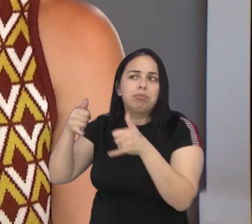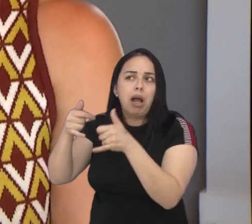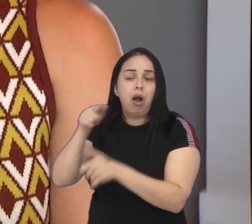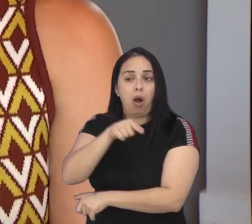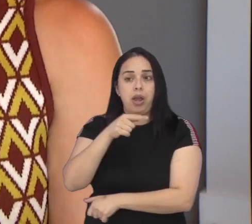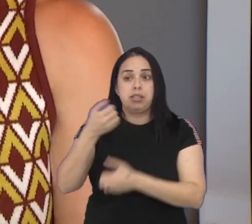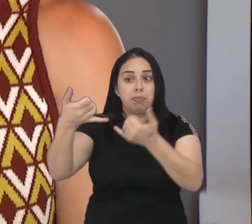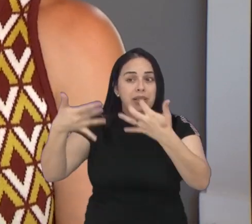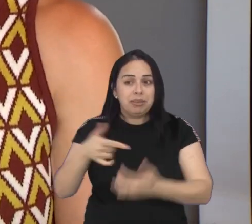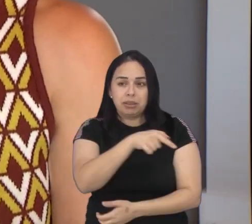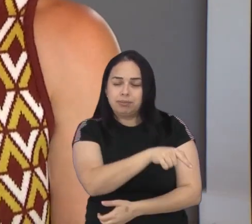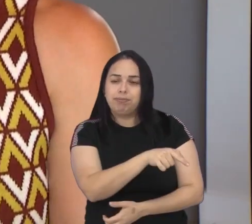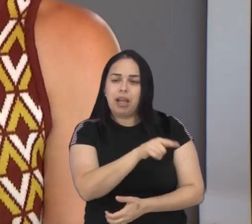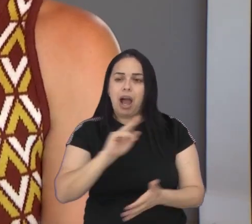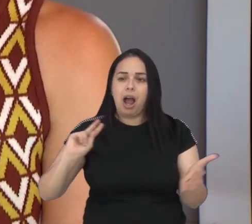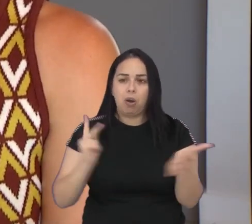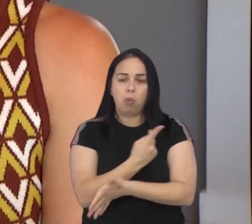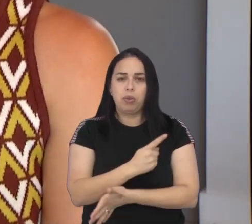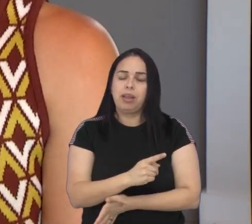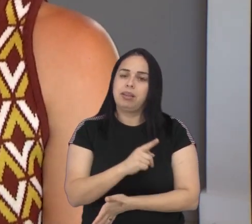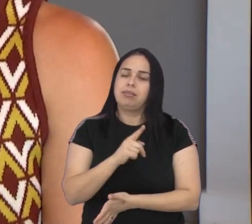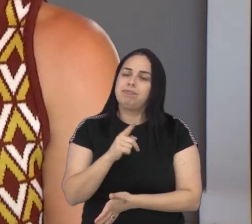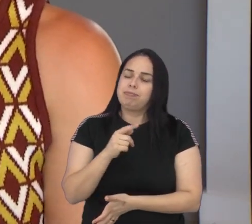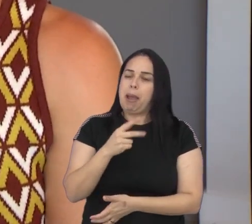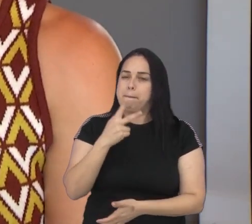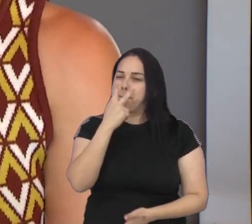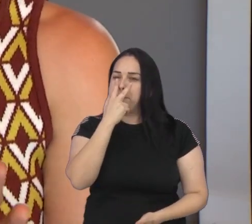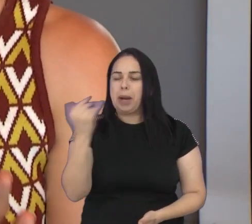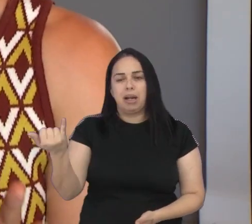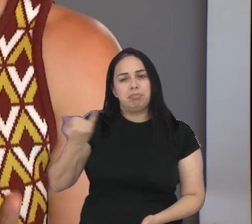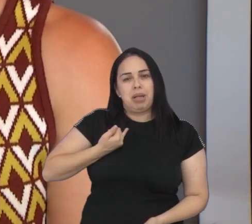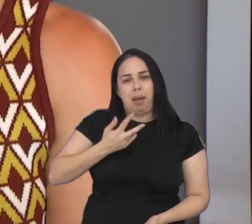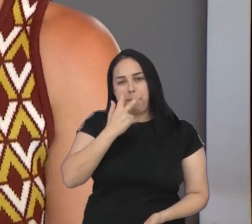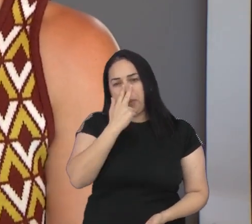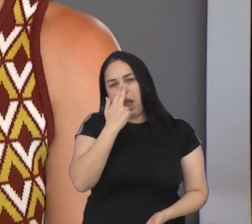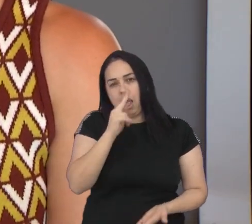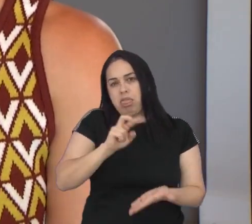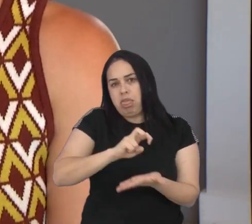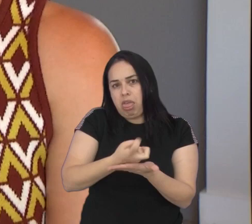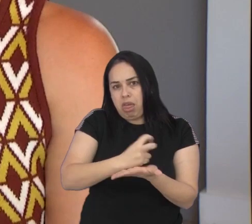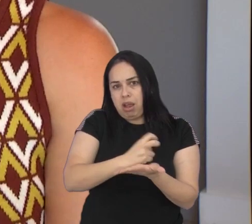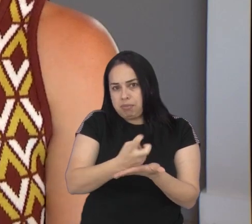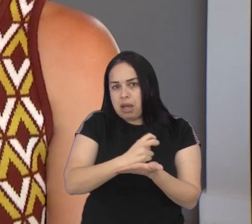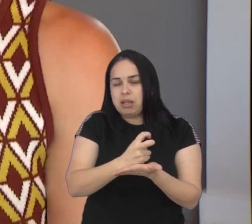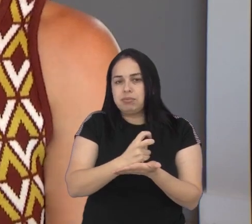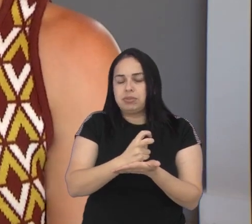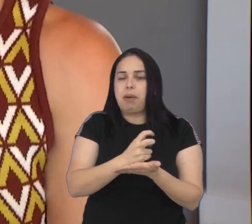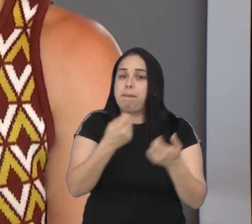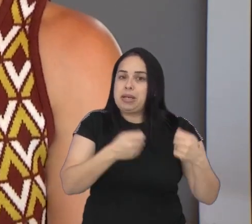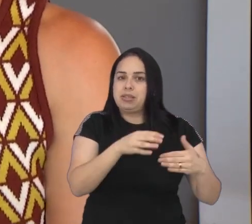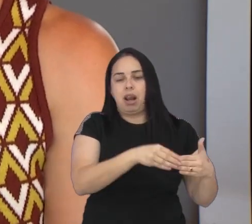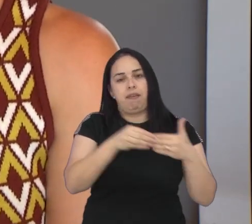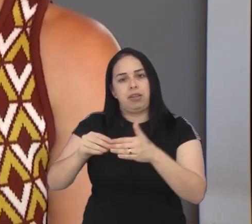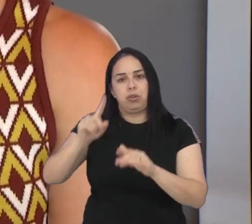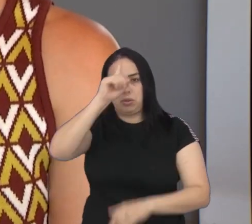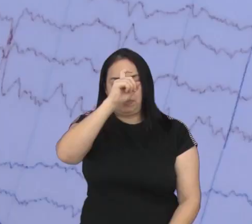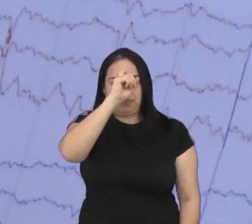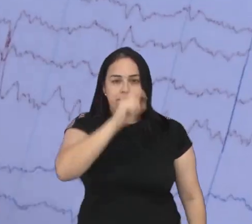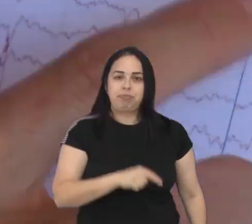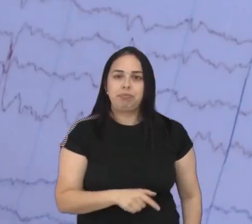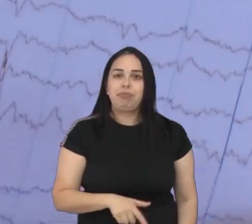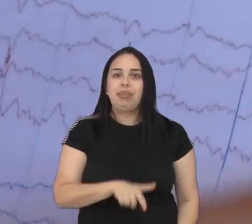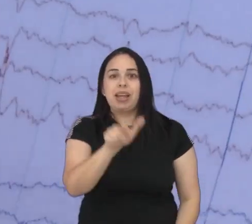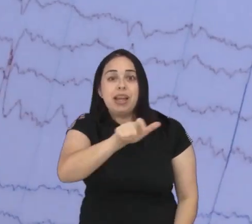pediatras, e falou, olha, realmente isso tem cara, né, de epilepsia de ausência, tem que ir para o